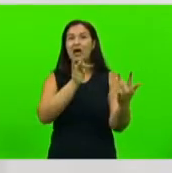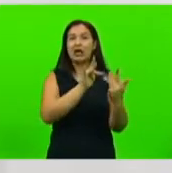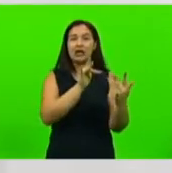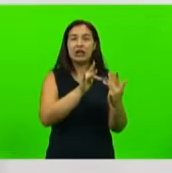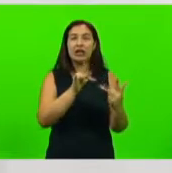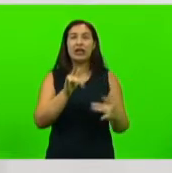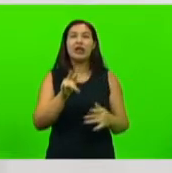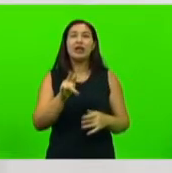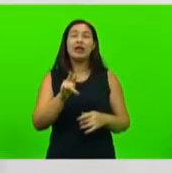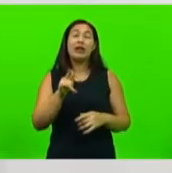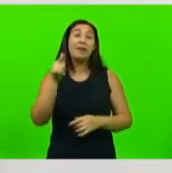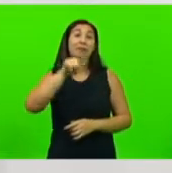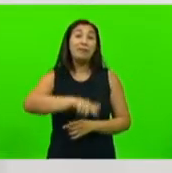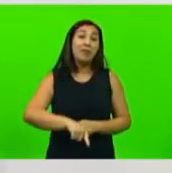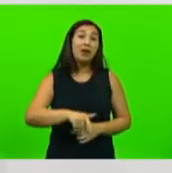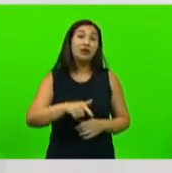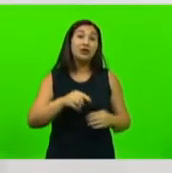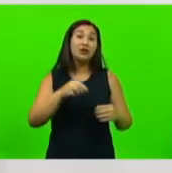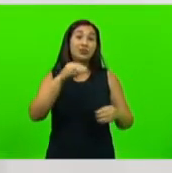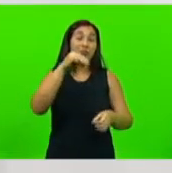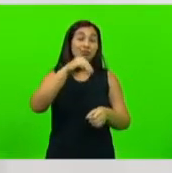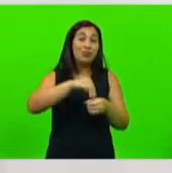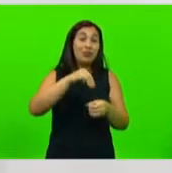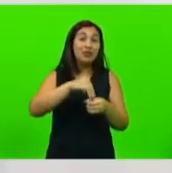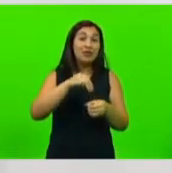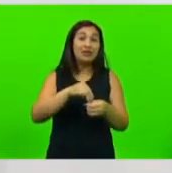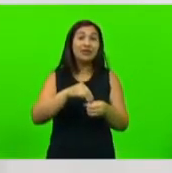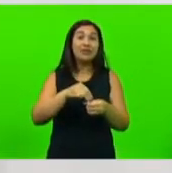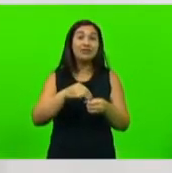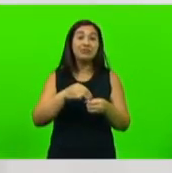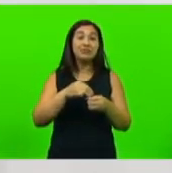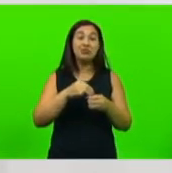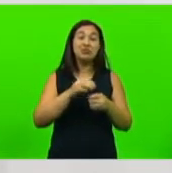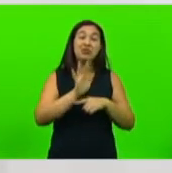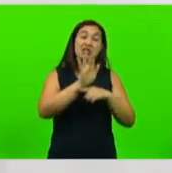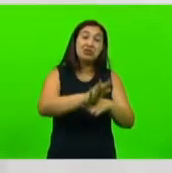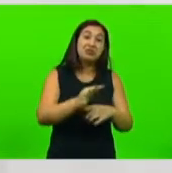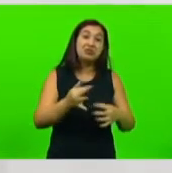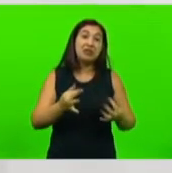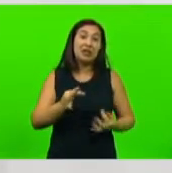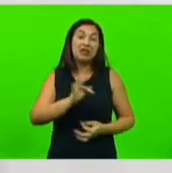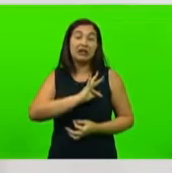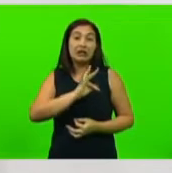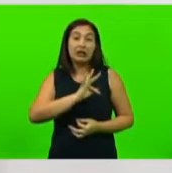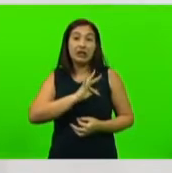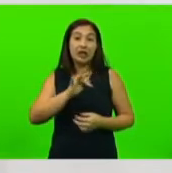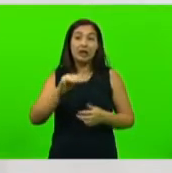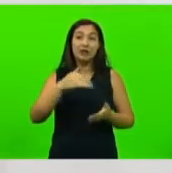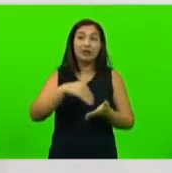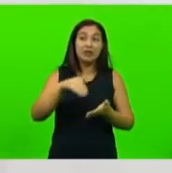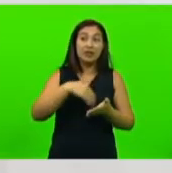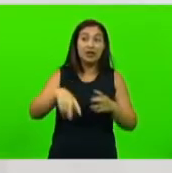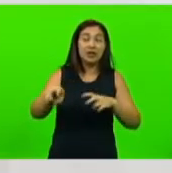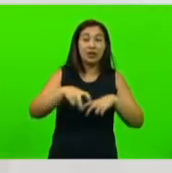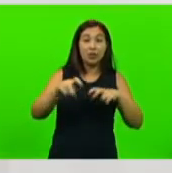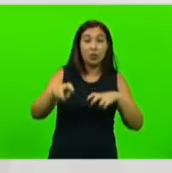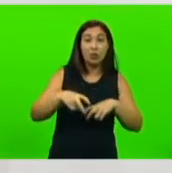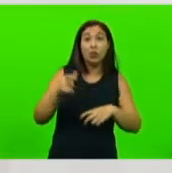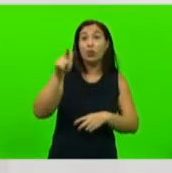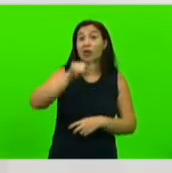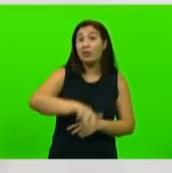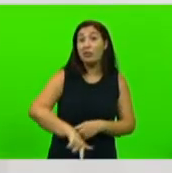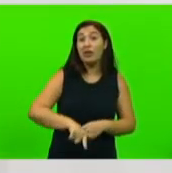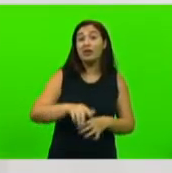disponibilidade dos municípios em oferecer técnicos da Secretaria da Agricultura, as próprias